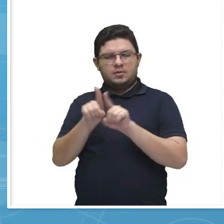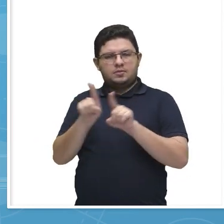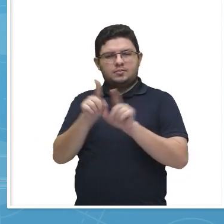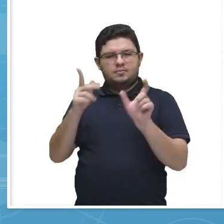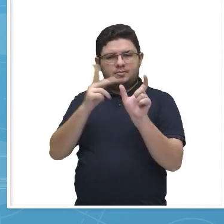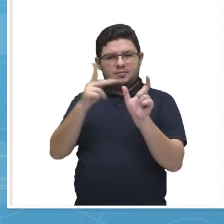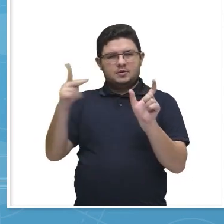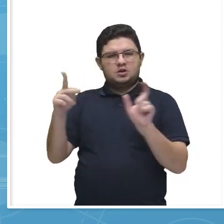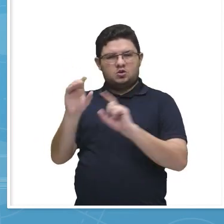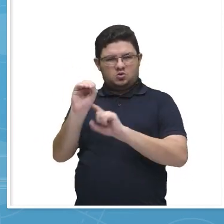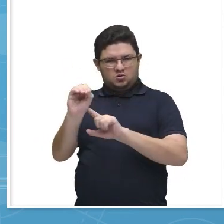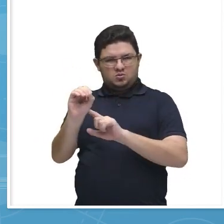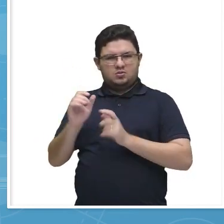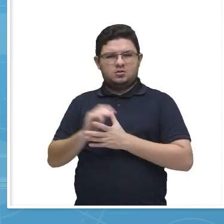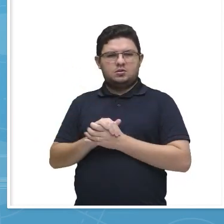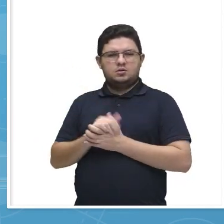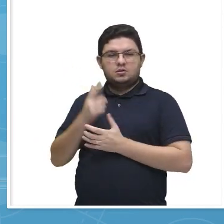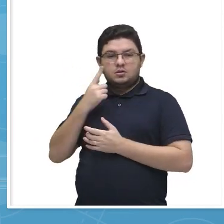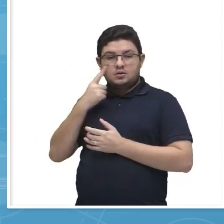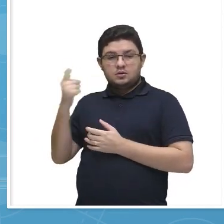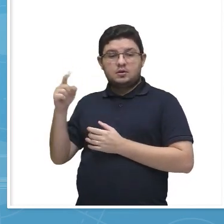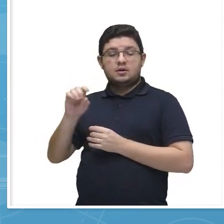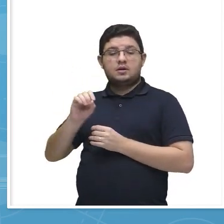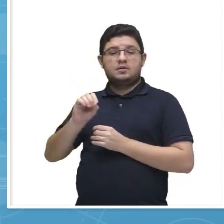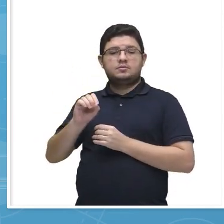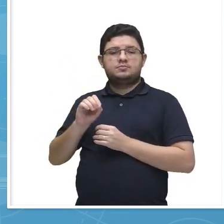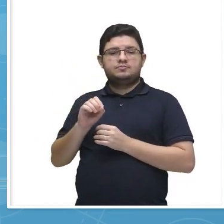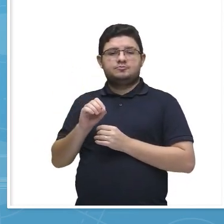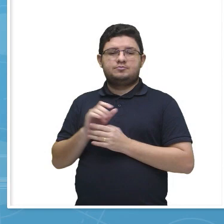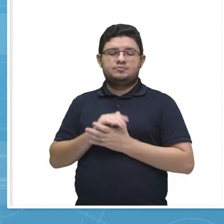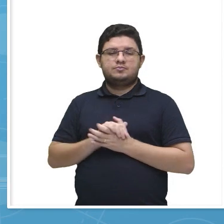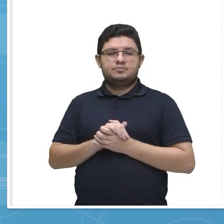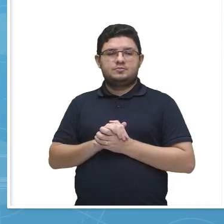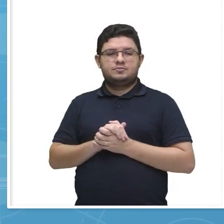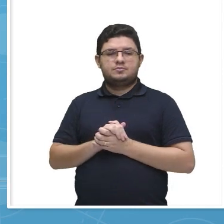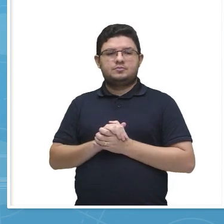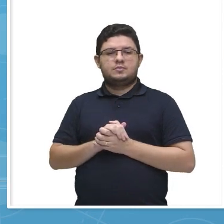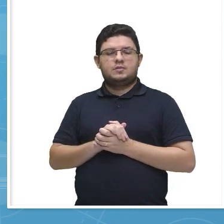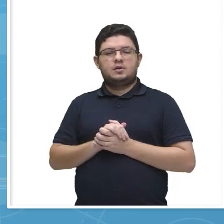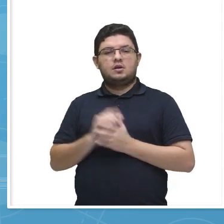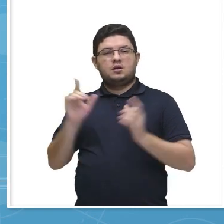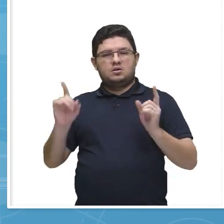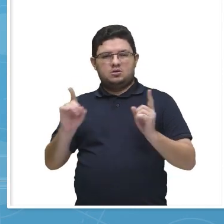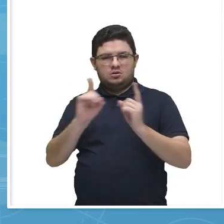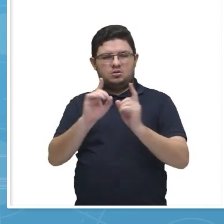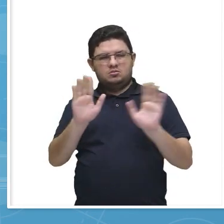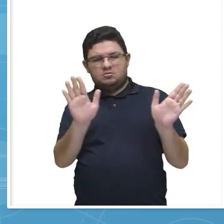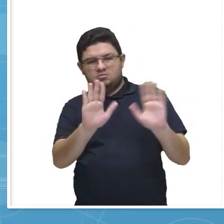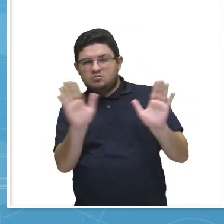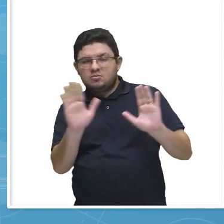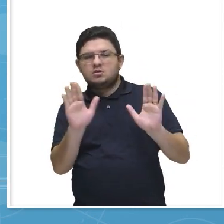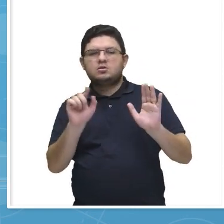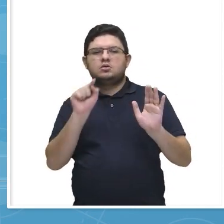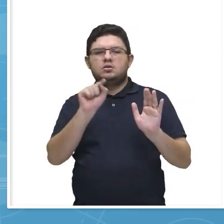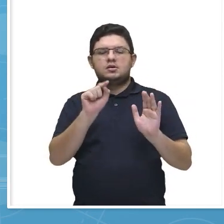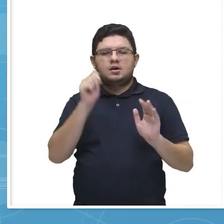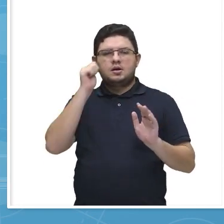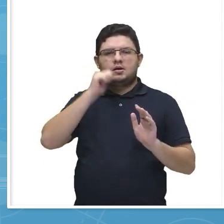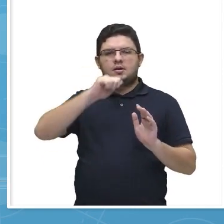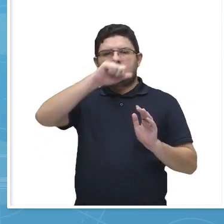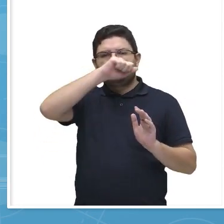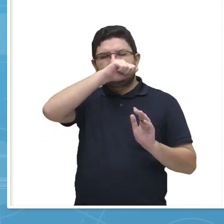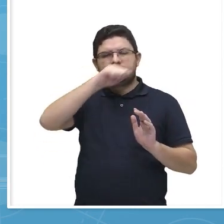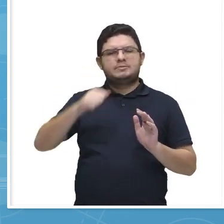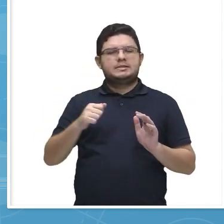A despedida, sujeito, deixou a mãe aflita. O meu predicado, o que eu vou ter aqui? Olha só, deixou,